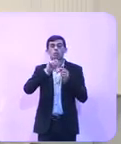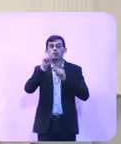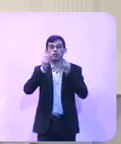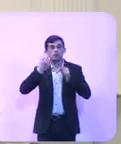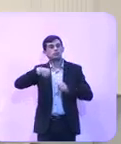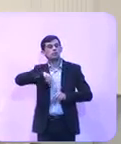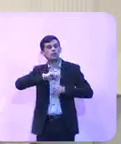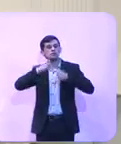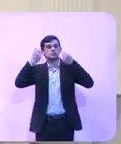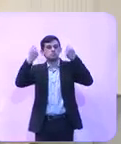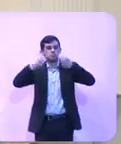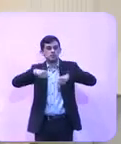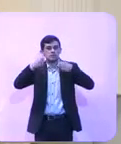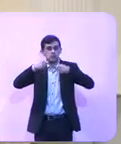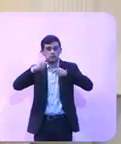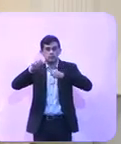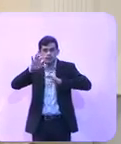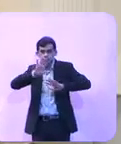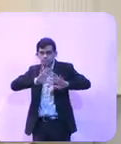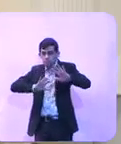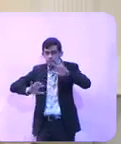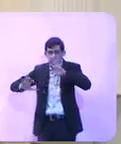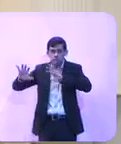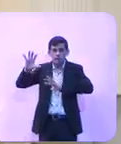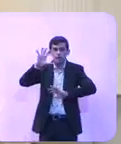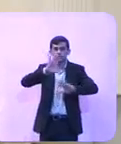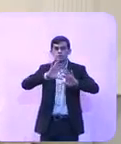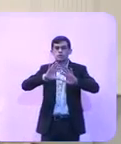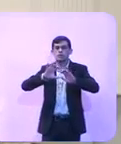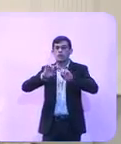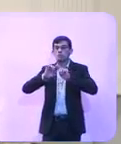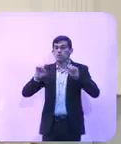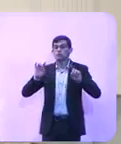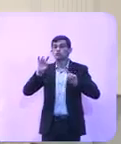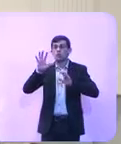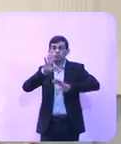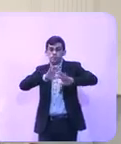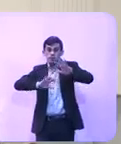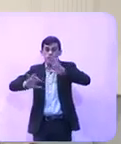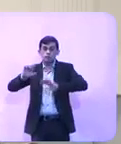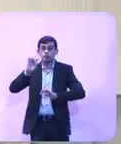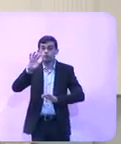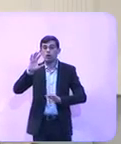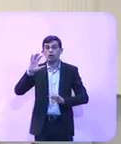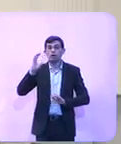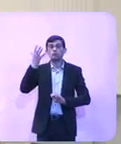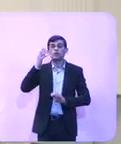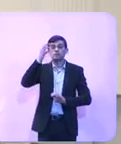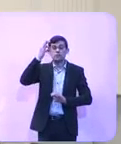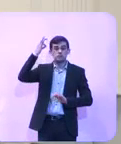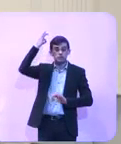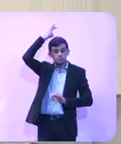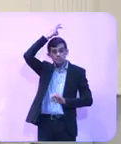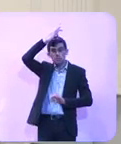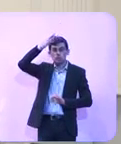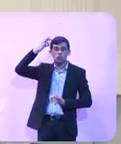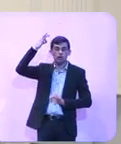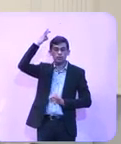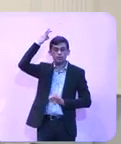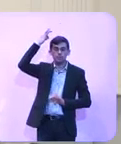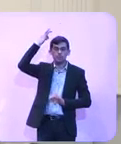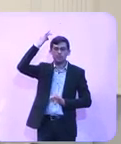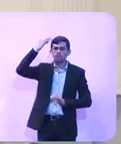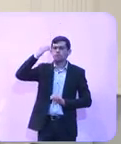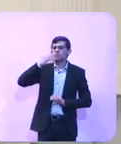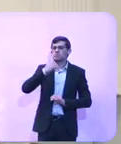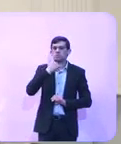nós precisamos estar preparados. E o preparo só pode ser espiritual. Nenhum